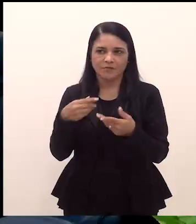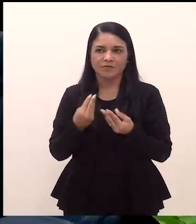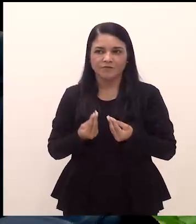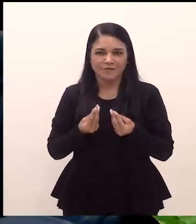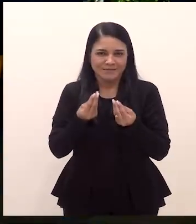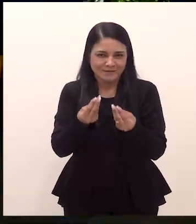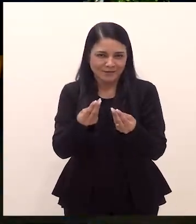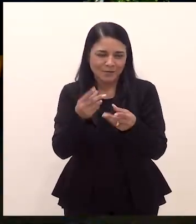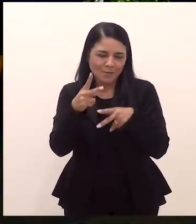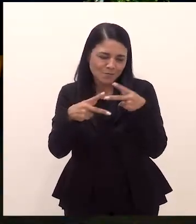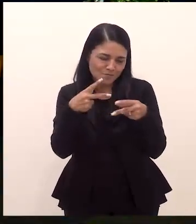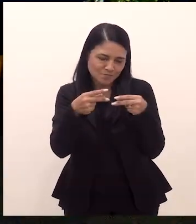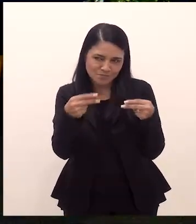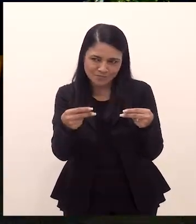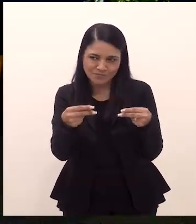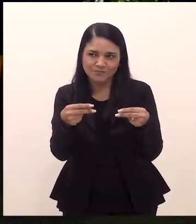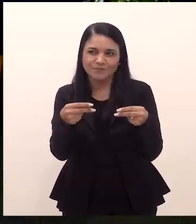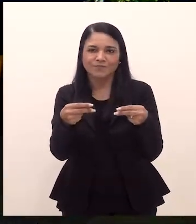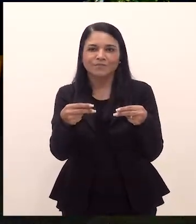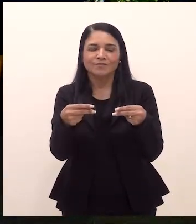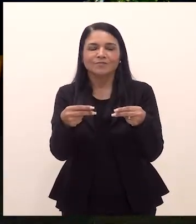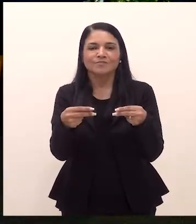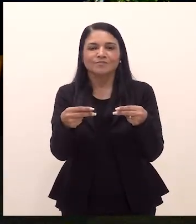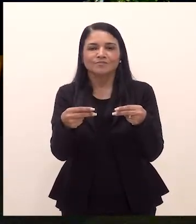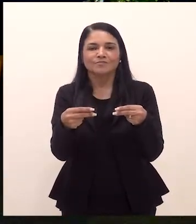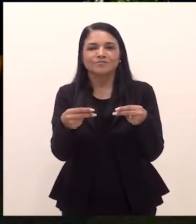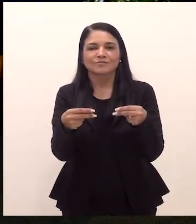vai entregar para vocês um mimo do